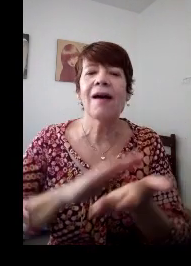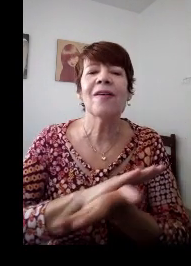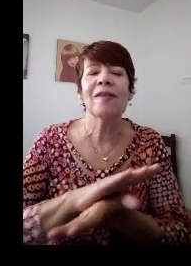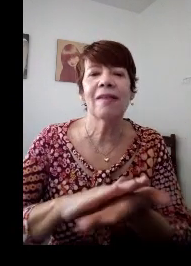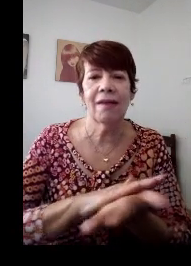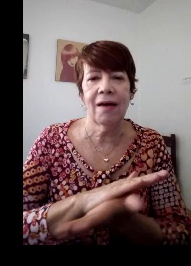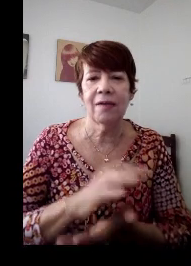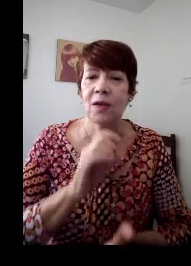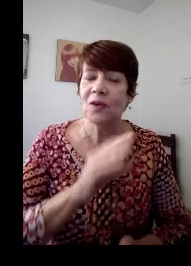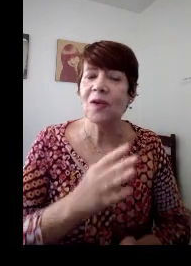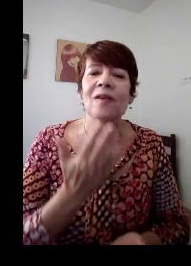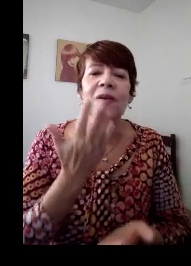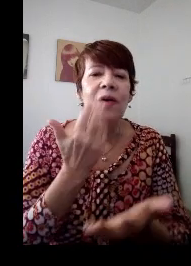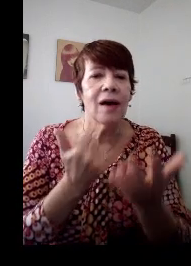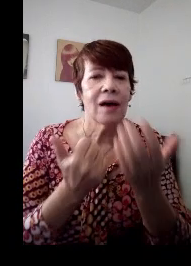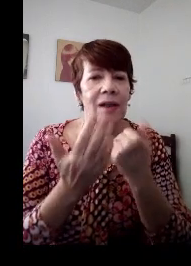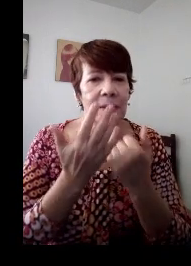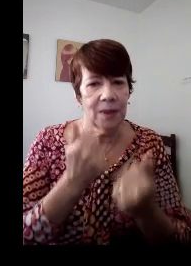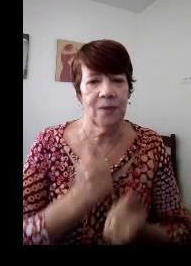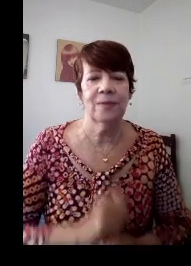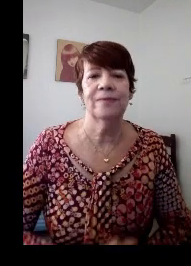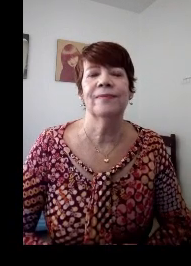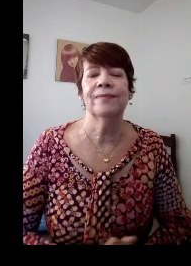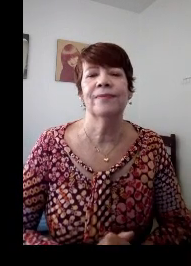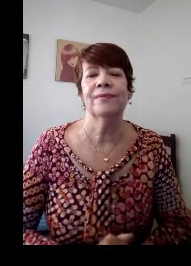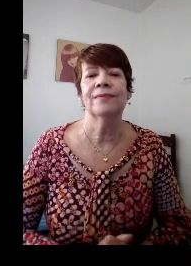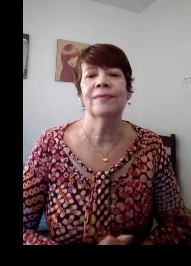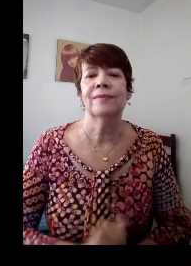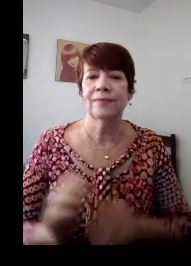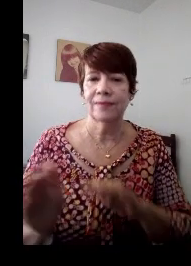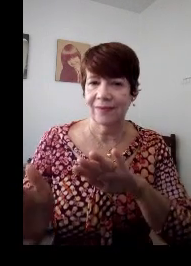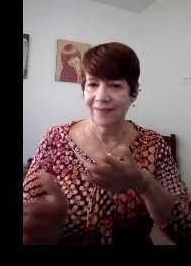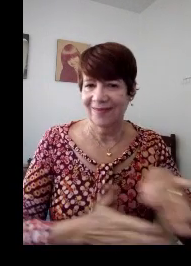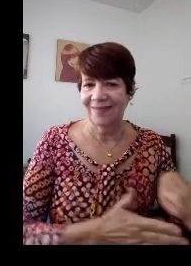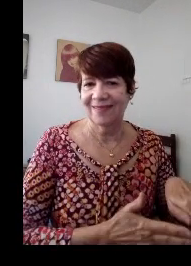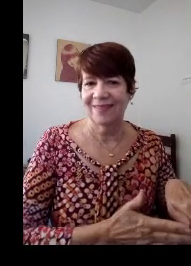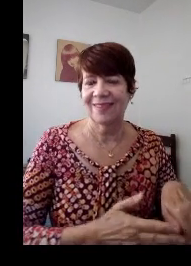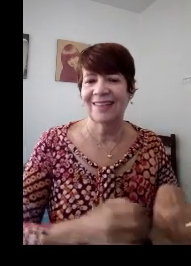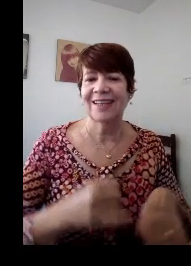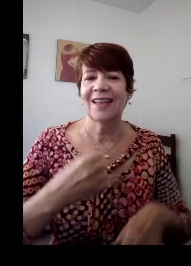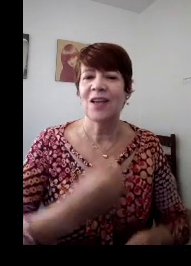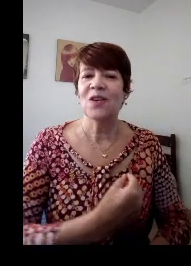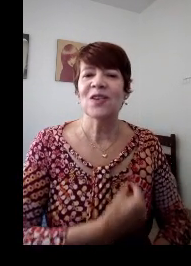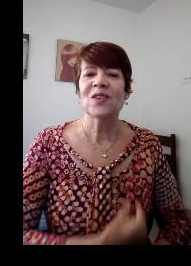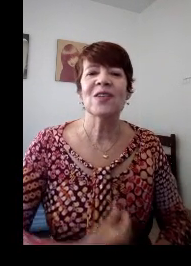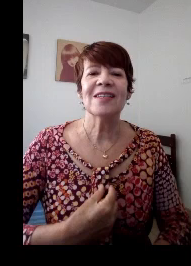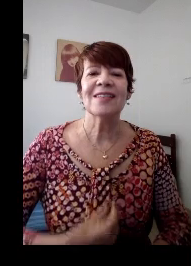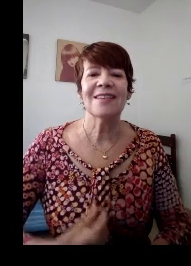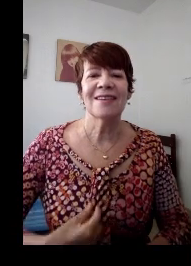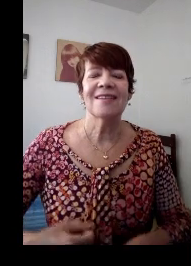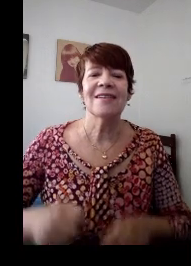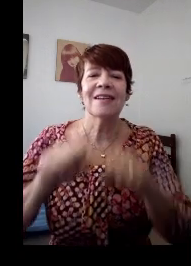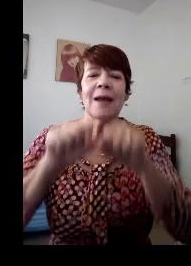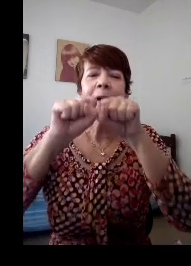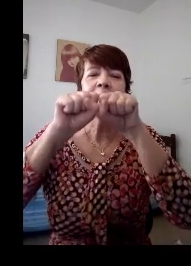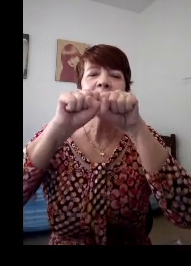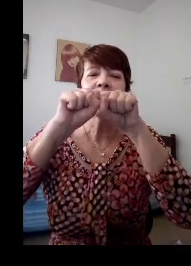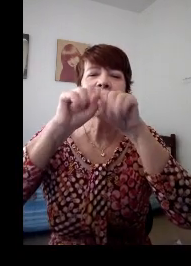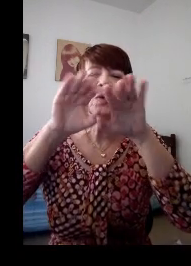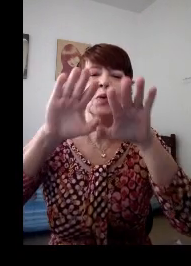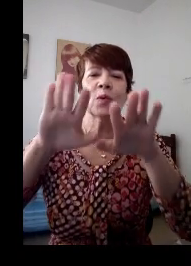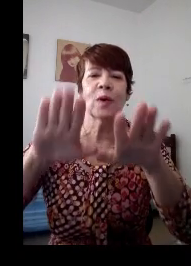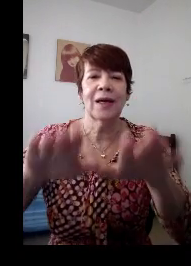comia. Olha só como José era abençoado. Só que vocês estão vendo, vocês estão observando o que